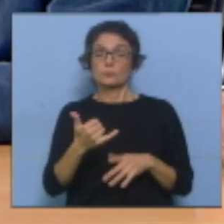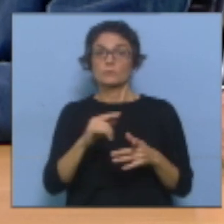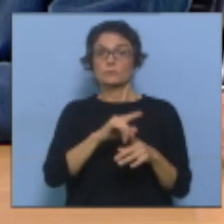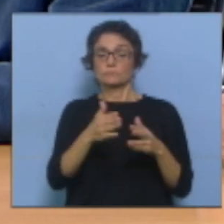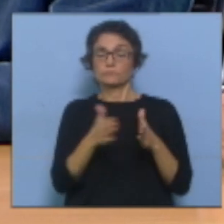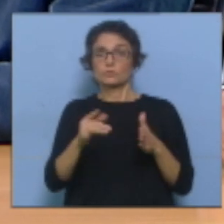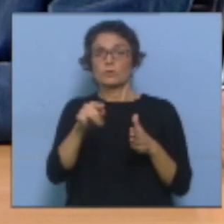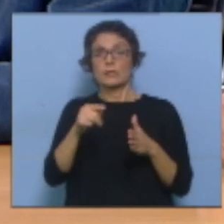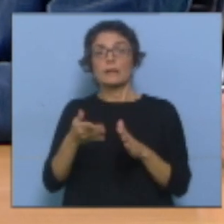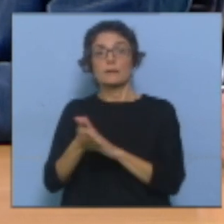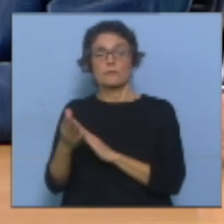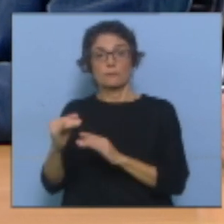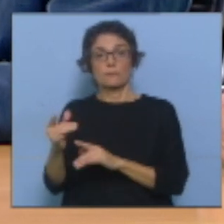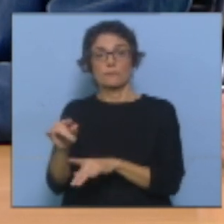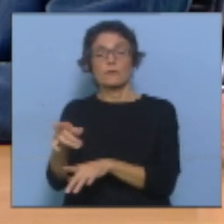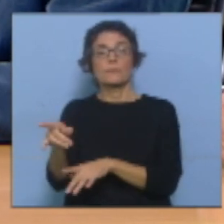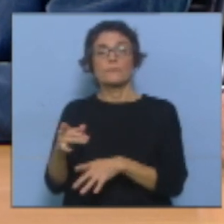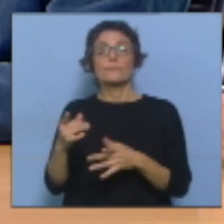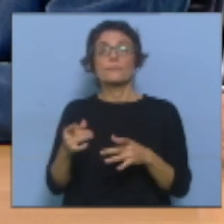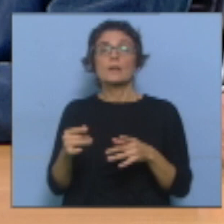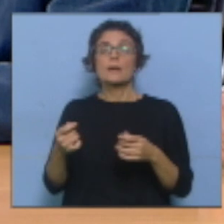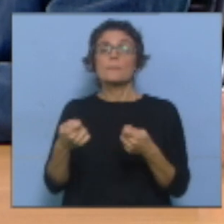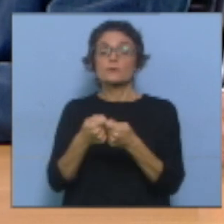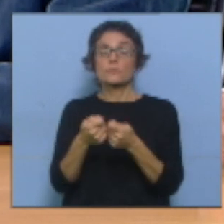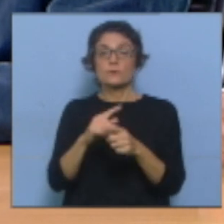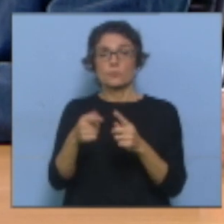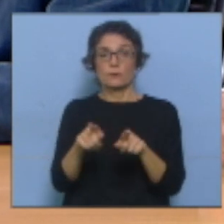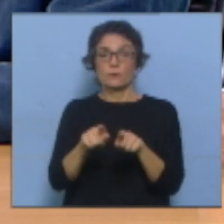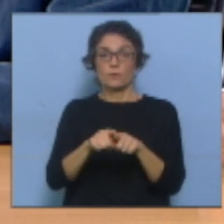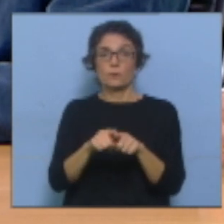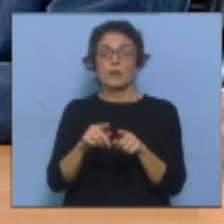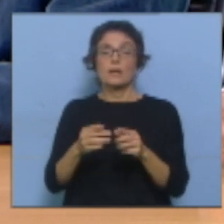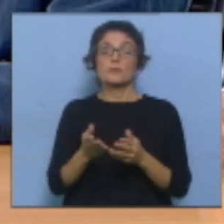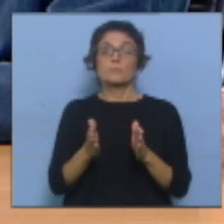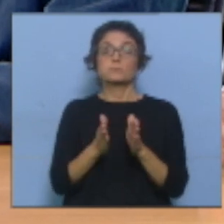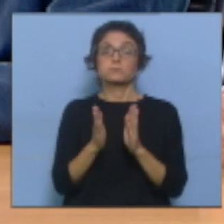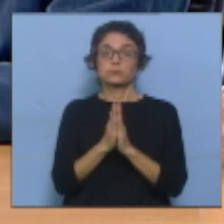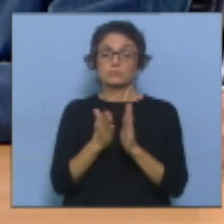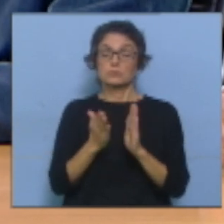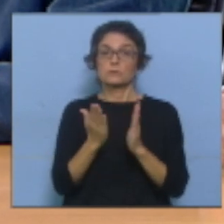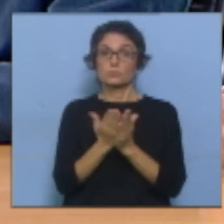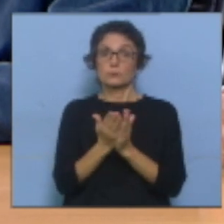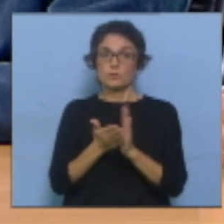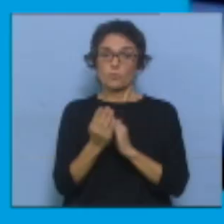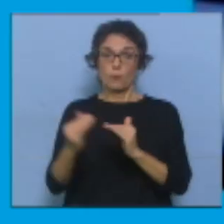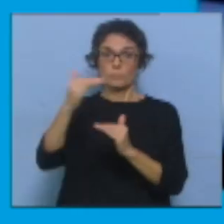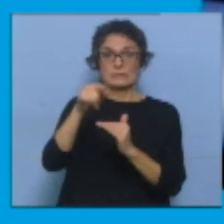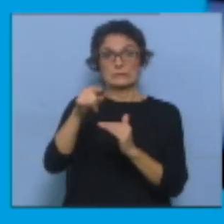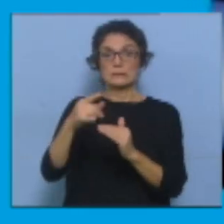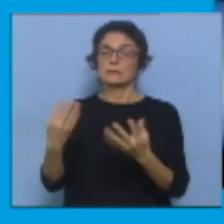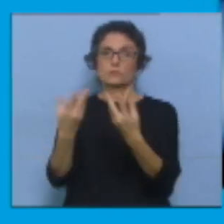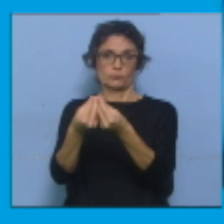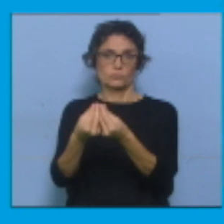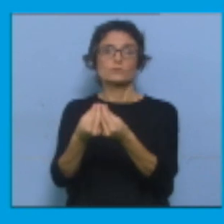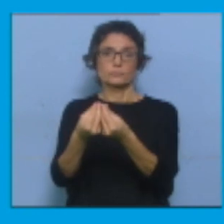Pena Firme o que interessava era o ano da escola, acabou por coincidir o mesmo ano de seminário. Quando passámos para o Seminário Maior, na altura para Caparide, fomos juntos e desde então, agora estamos